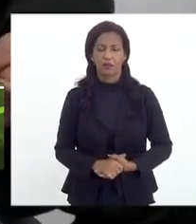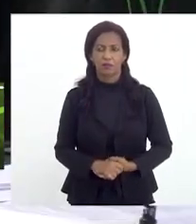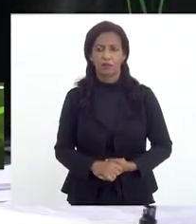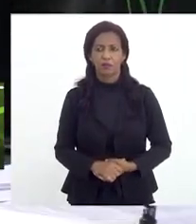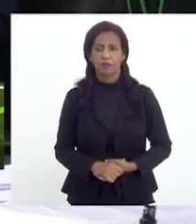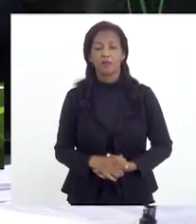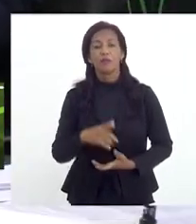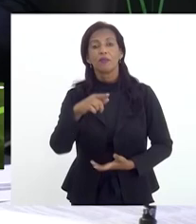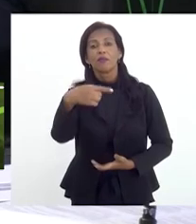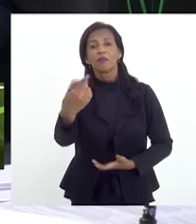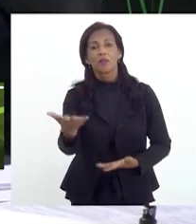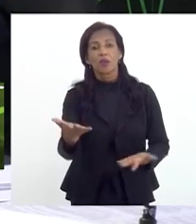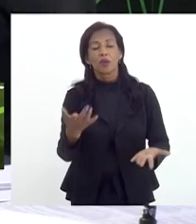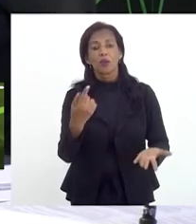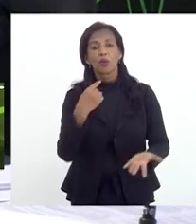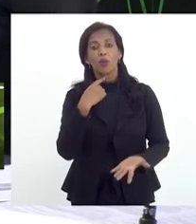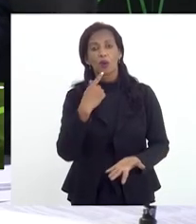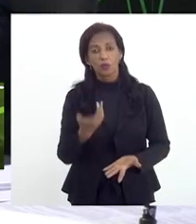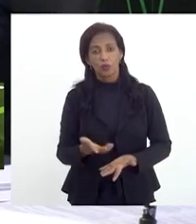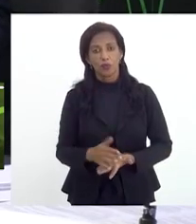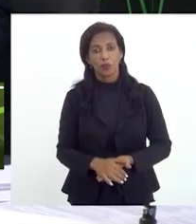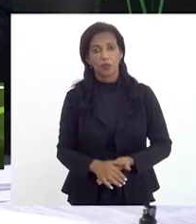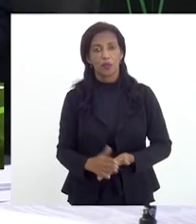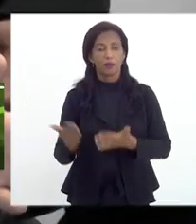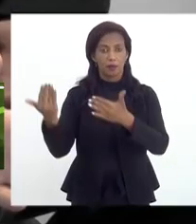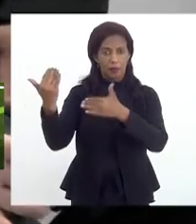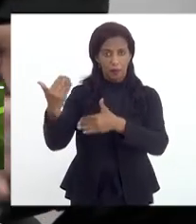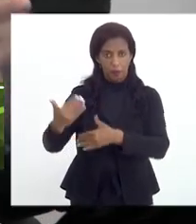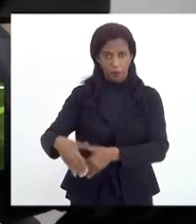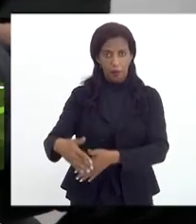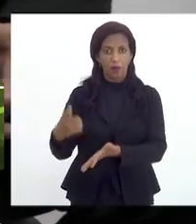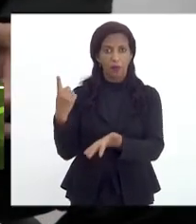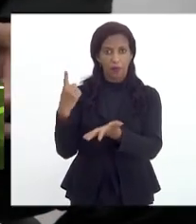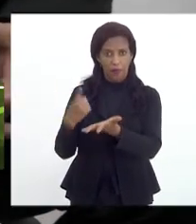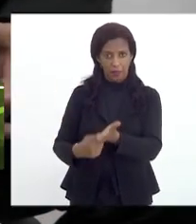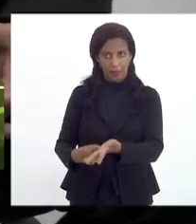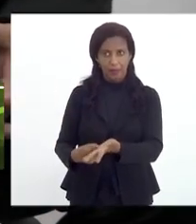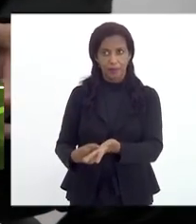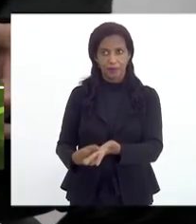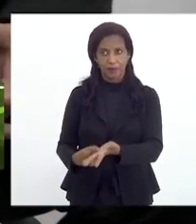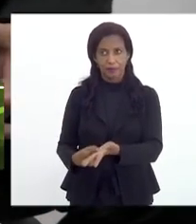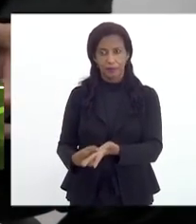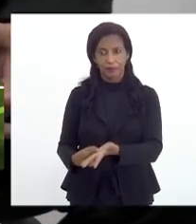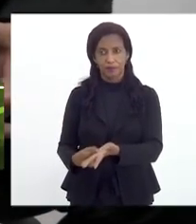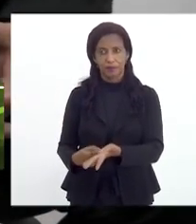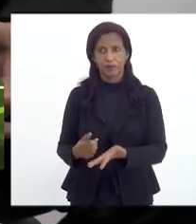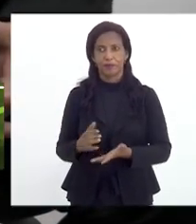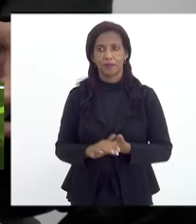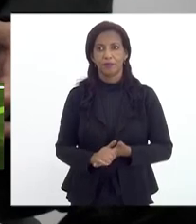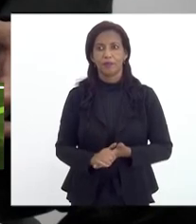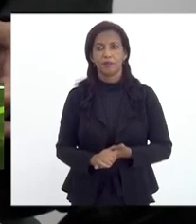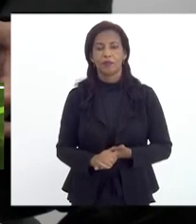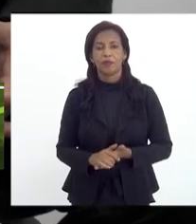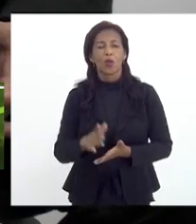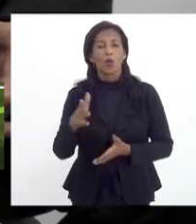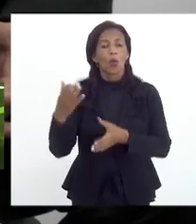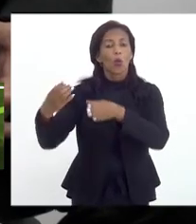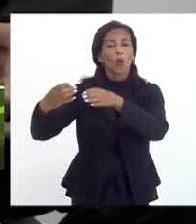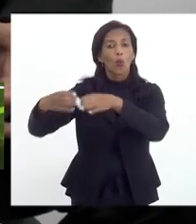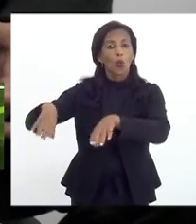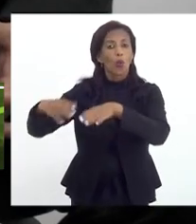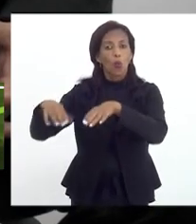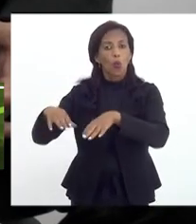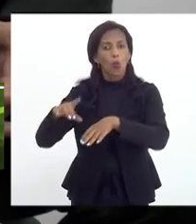Qual é a dúvida? Não, é que a prova já foi marcada A data da posse Ela volta na prova Aí tem a cadeia Não é que nem um concurso Que até